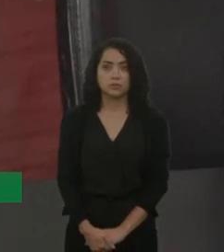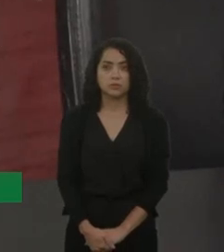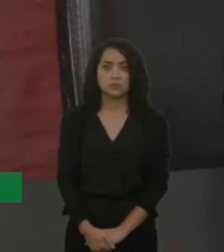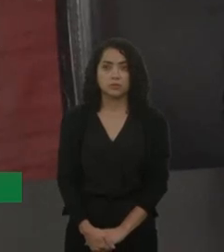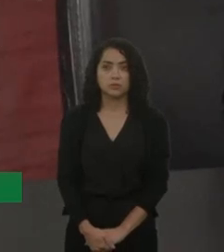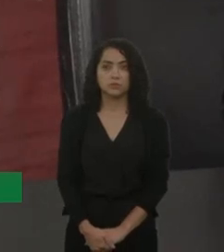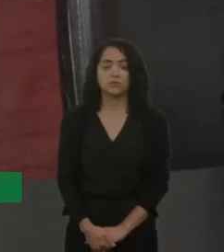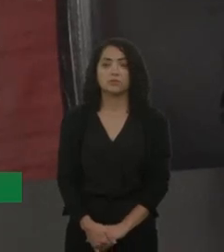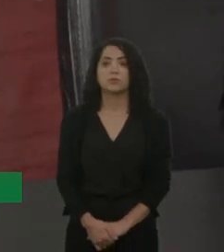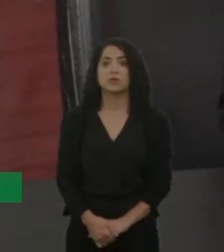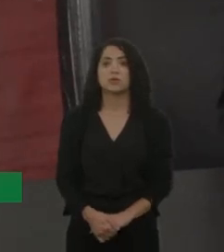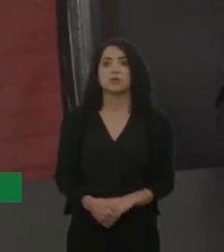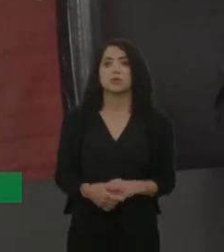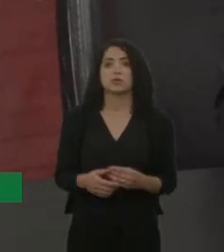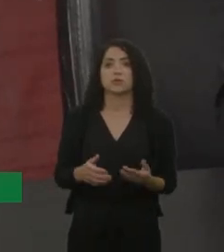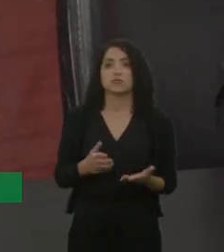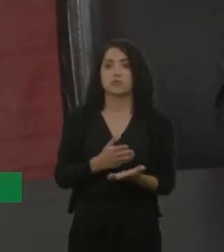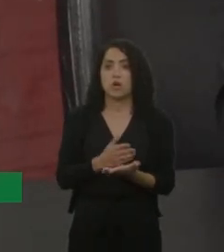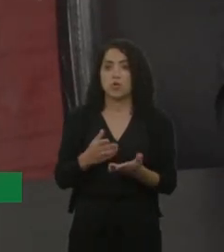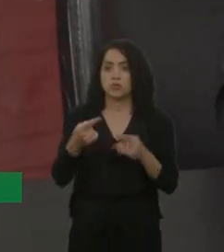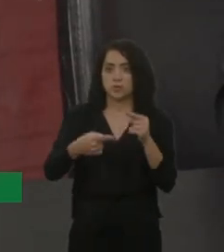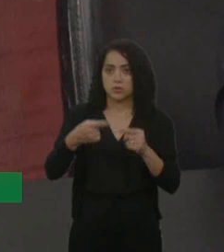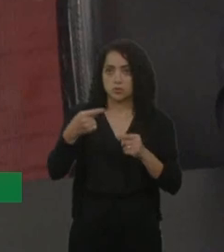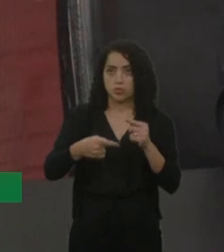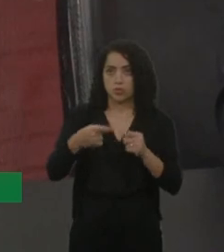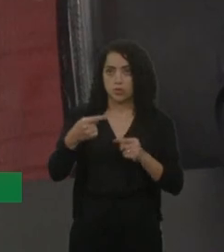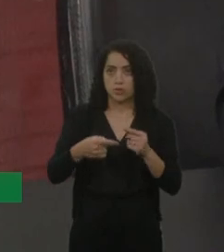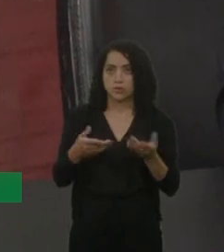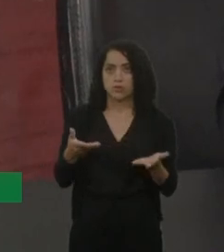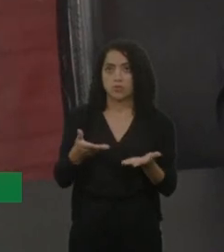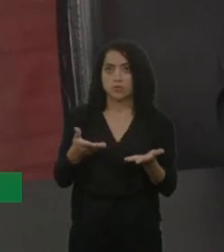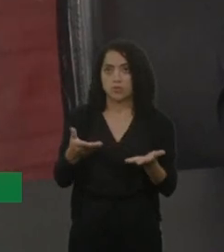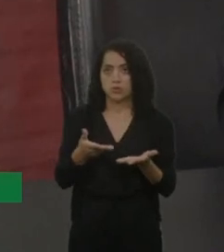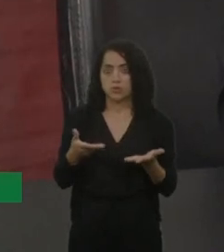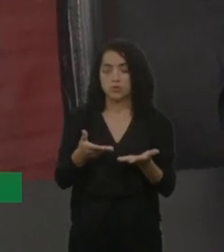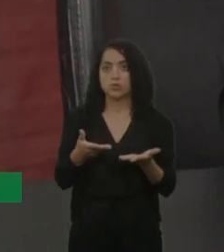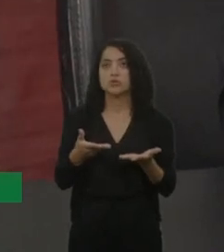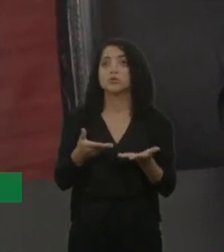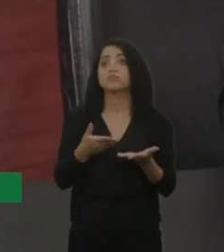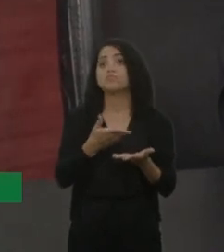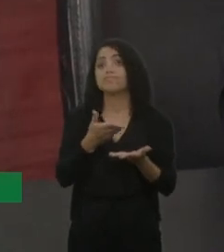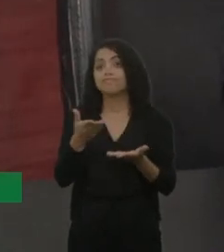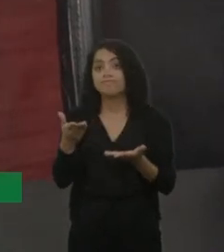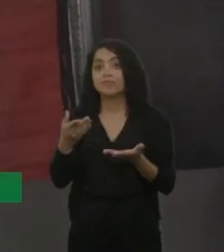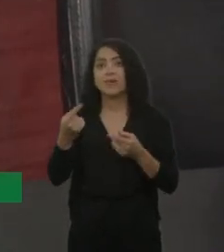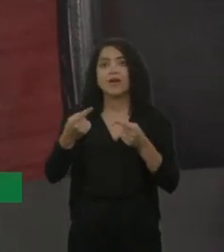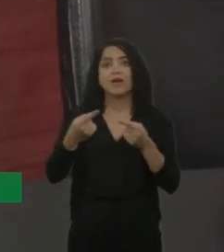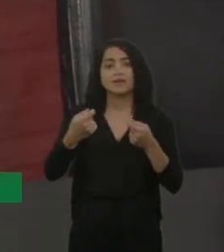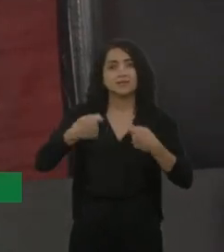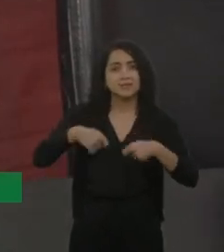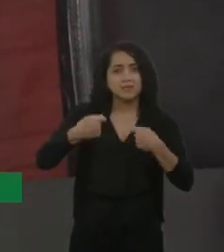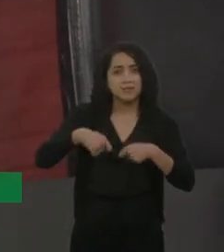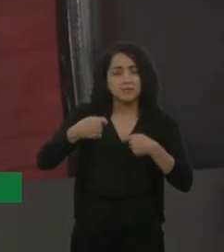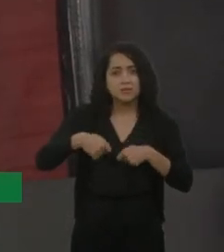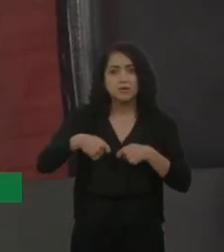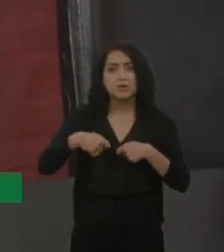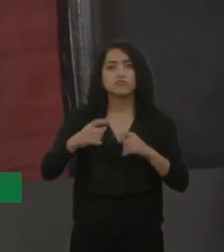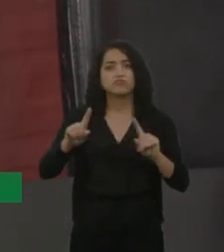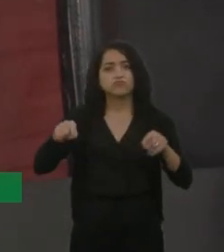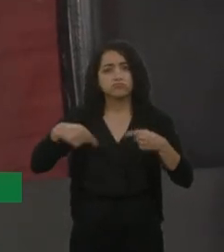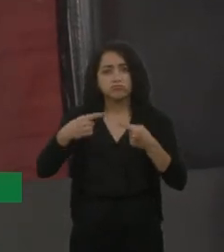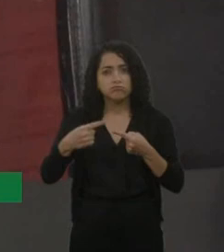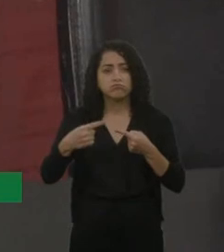Algumas das políticas que temos hoje não refletem de forma eficaz as necessidades reais e os desafios